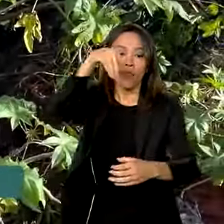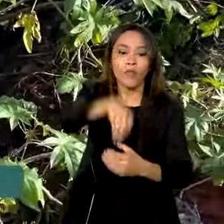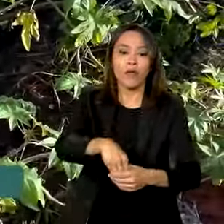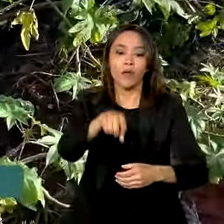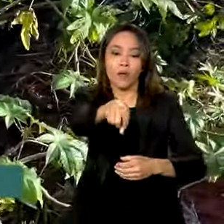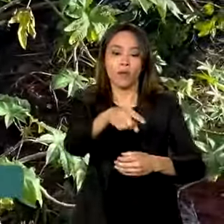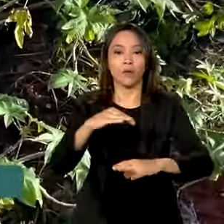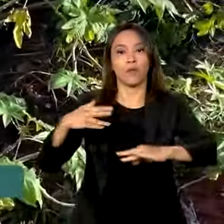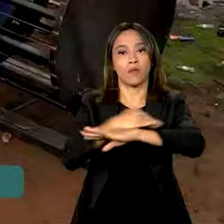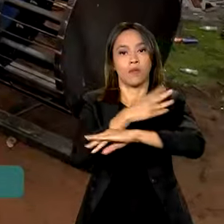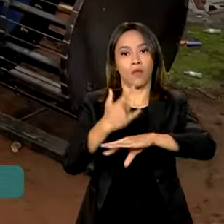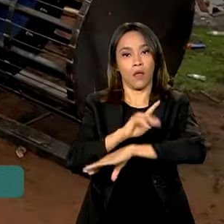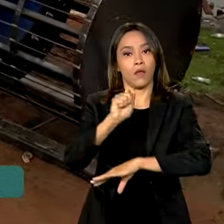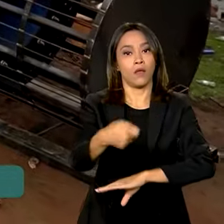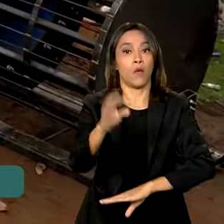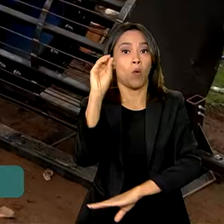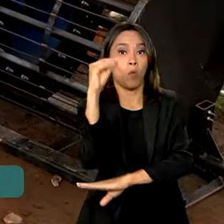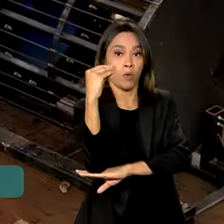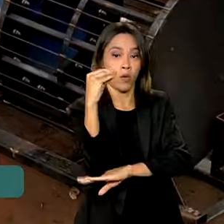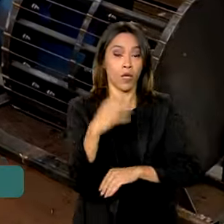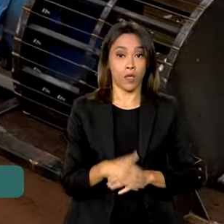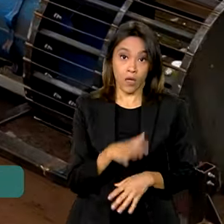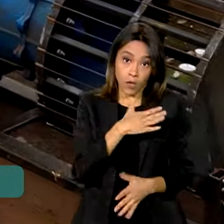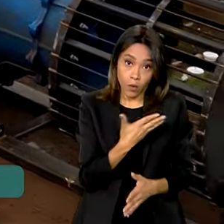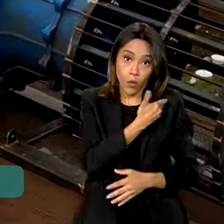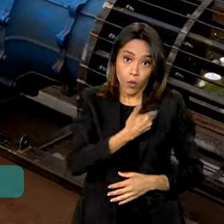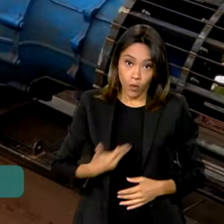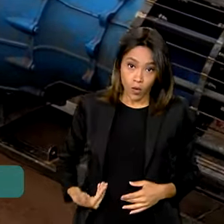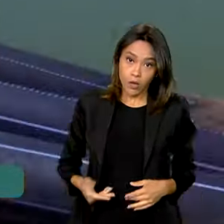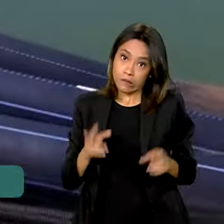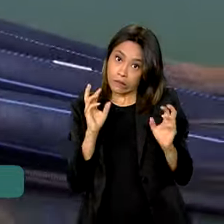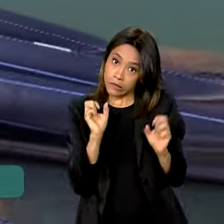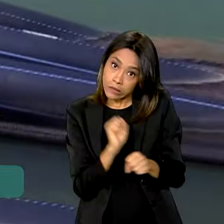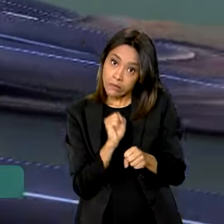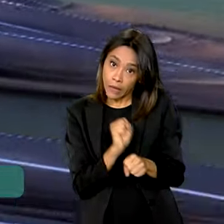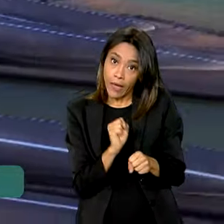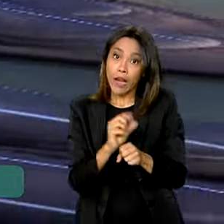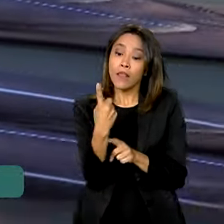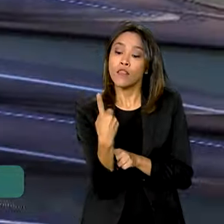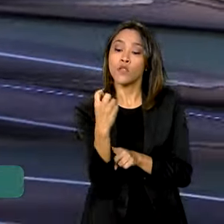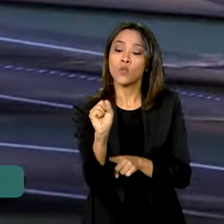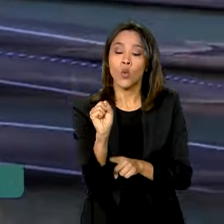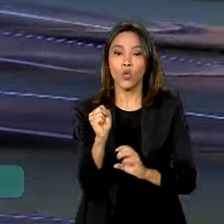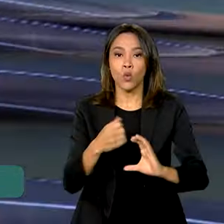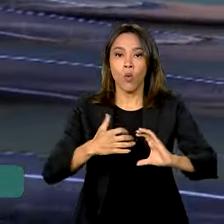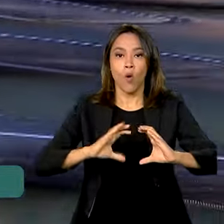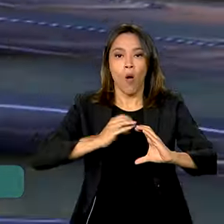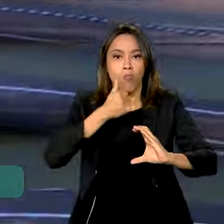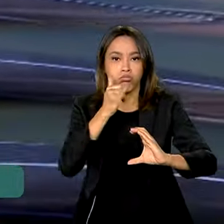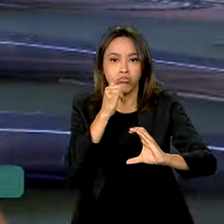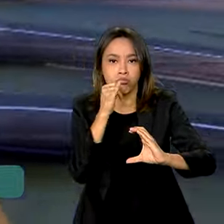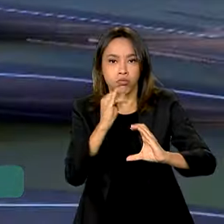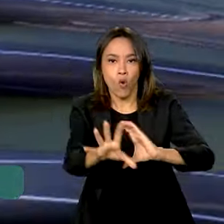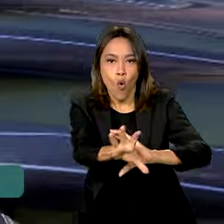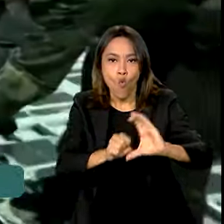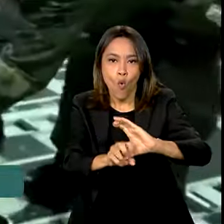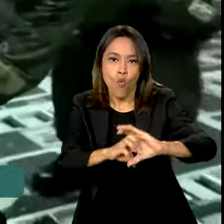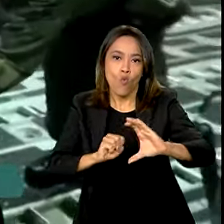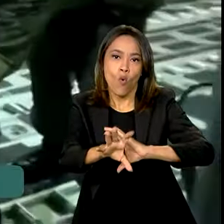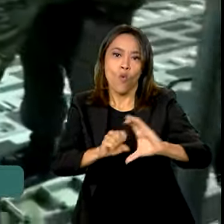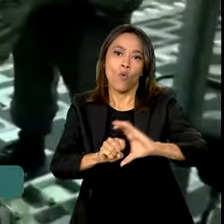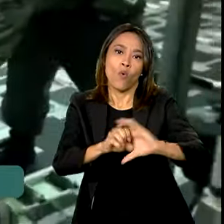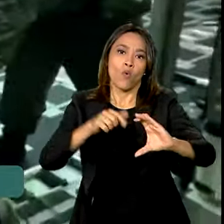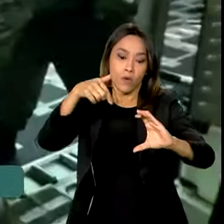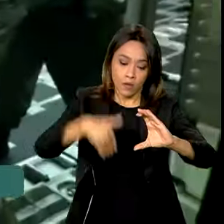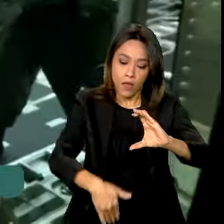de Porto Alegre. O governo espera ter 18 bombas trabalhando até o fim desta semana,